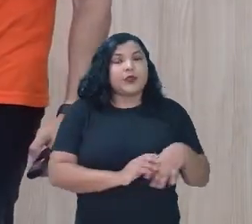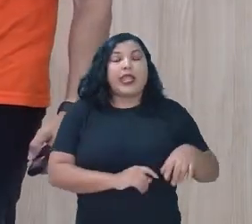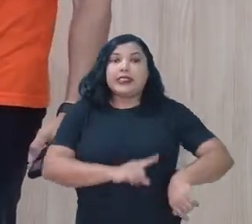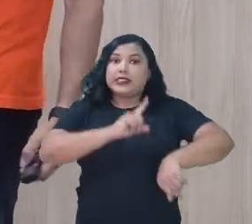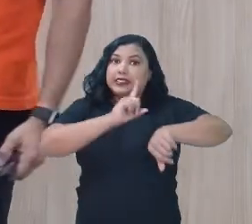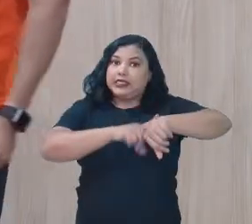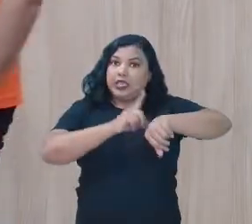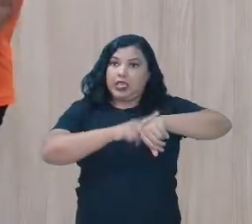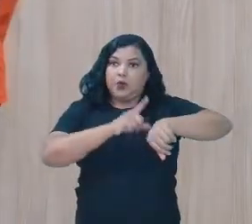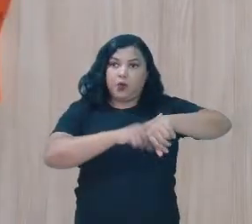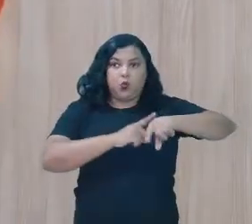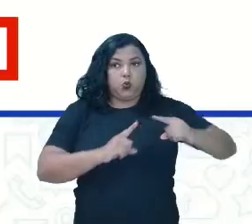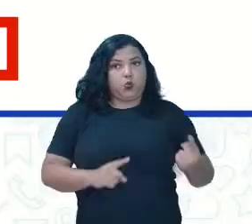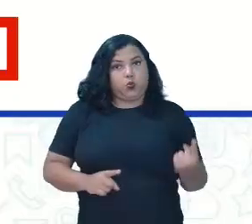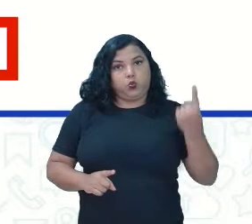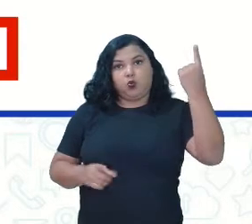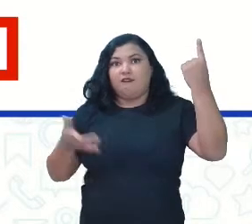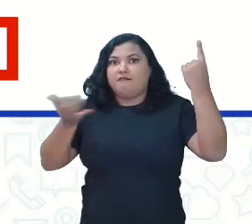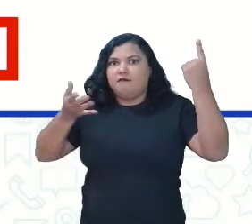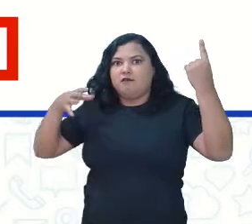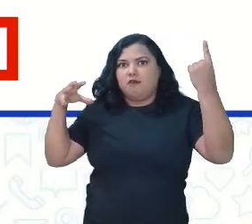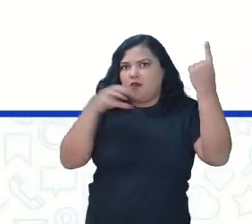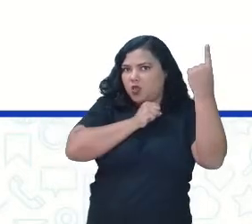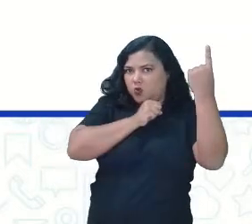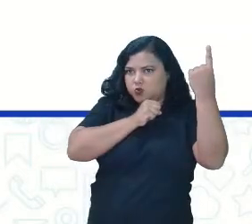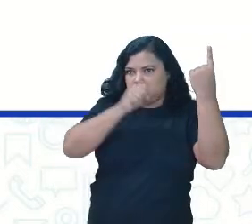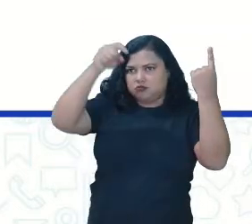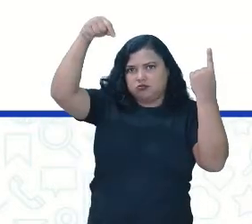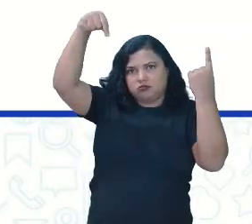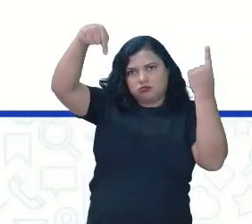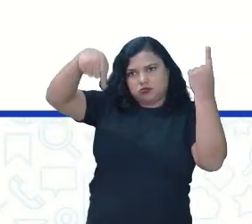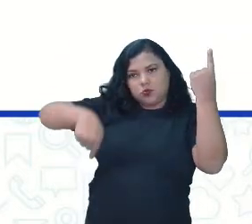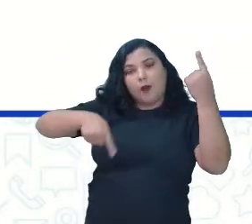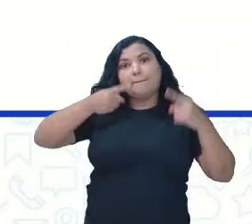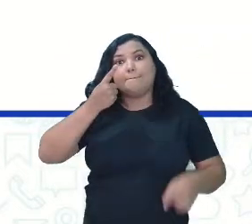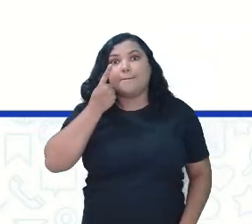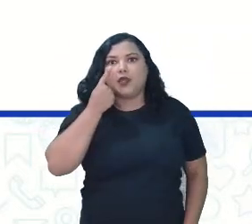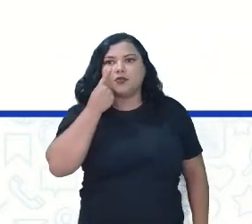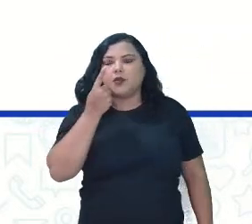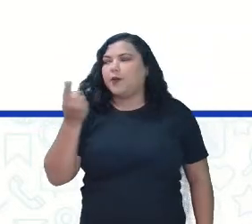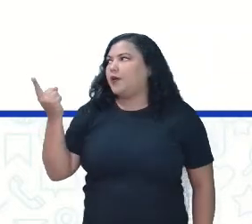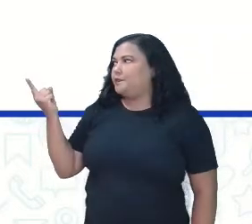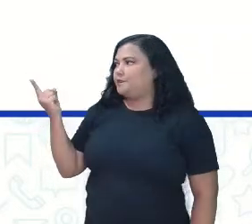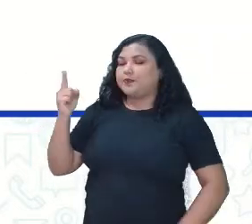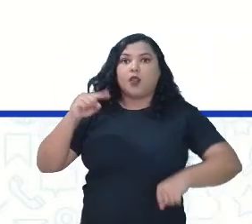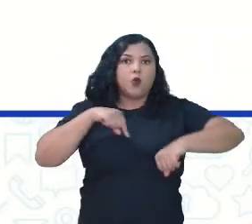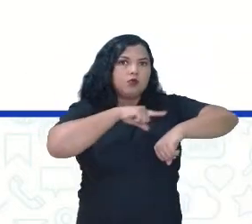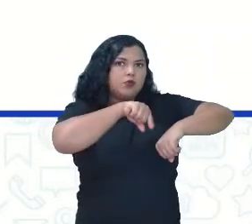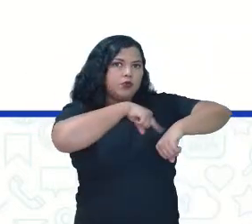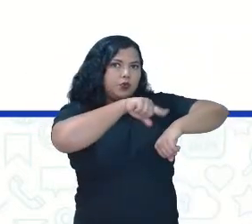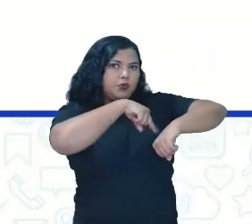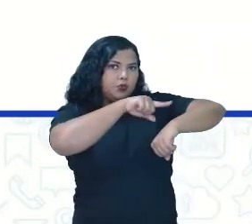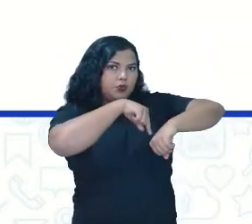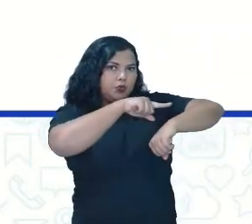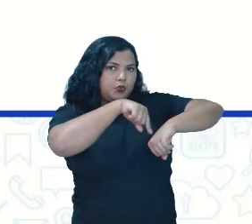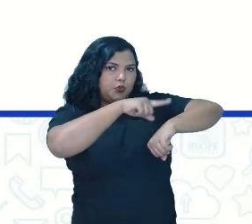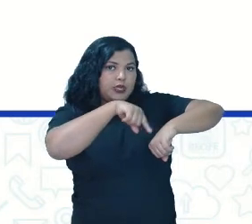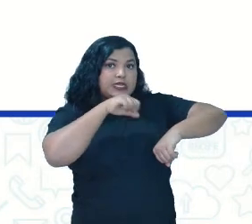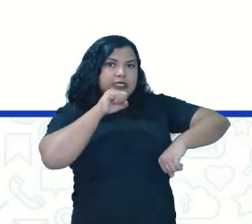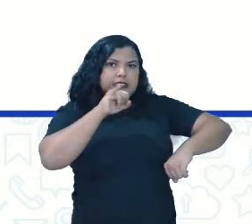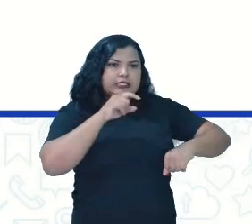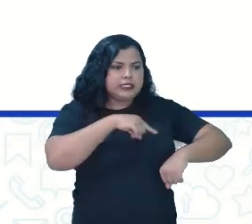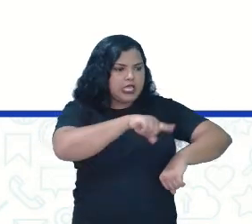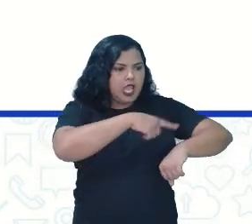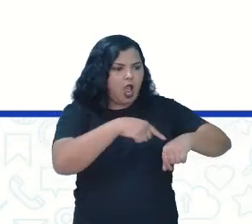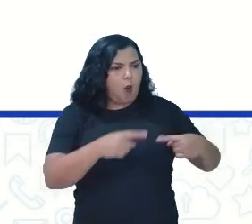grandezas tempo e a grandeza velocidade, certo? Então, observe aí, ó, que eu tenho o tempo, cada vez